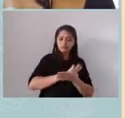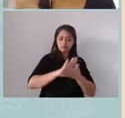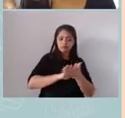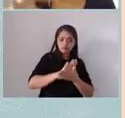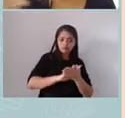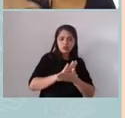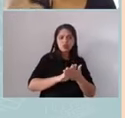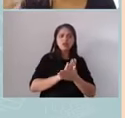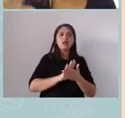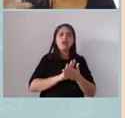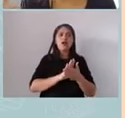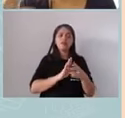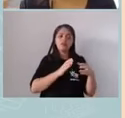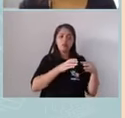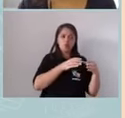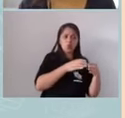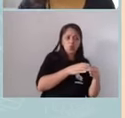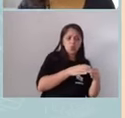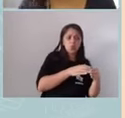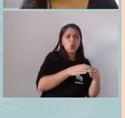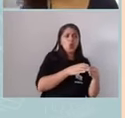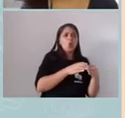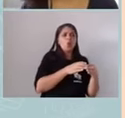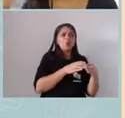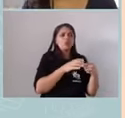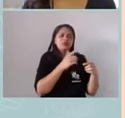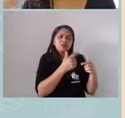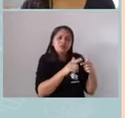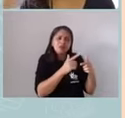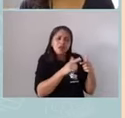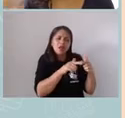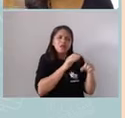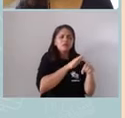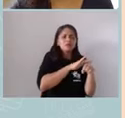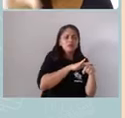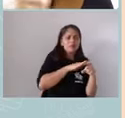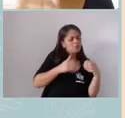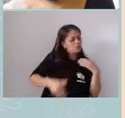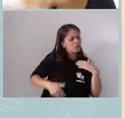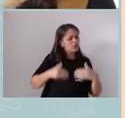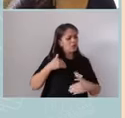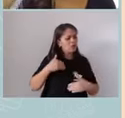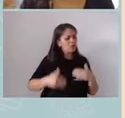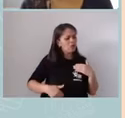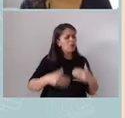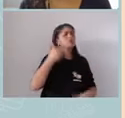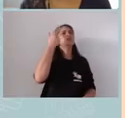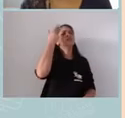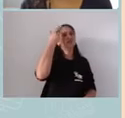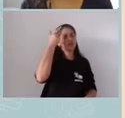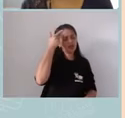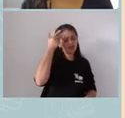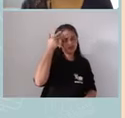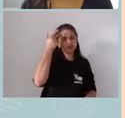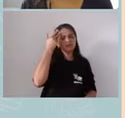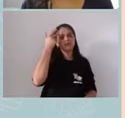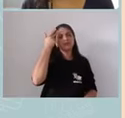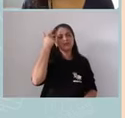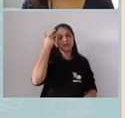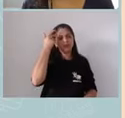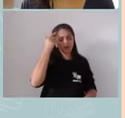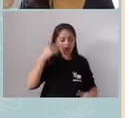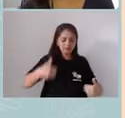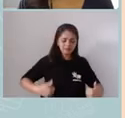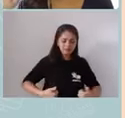naqueles grupos que tem fatores de risco. Então, o seu corpo, ele vai conseguir naturalmente, aí vai a imunidade